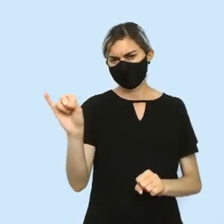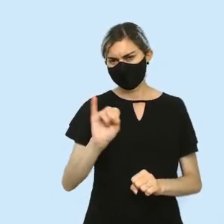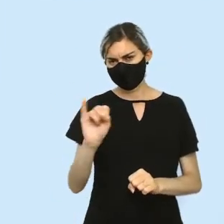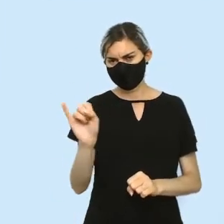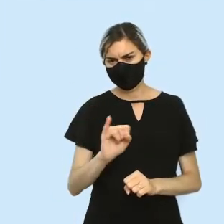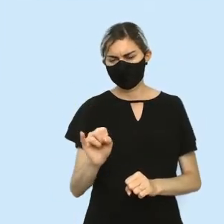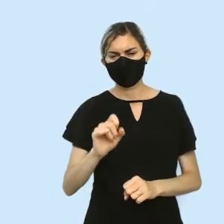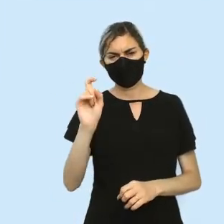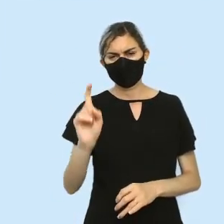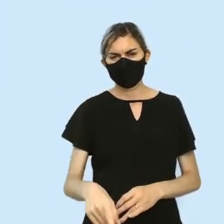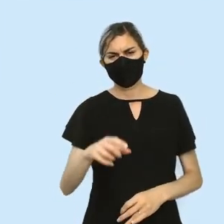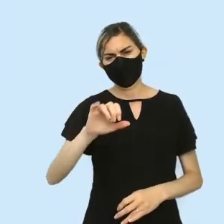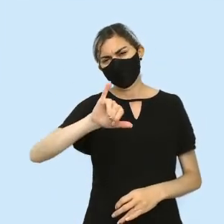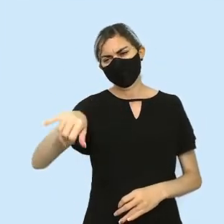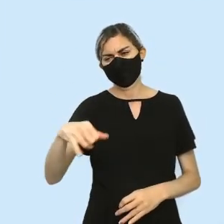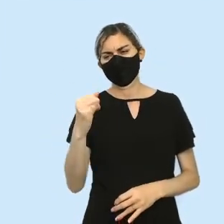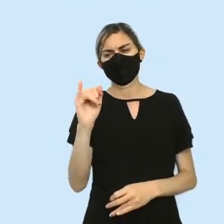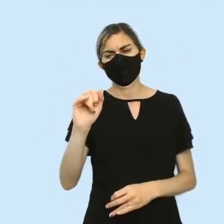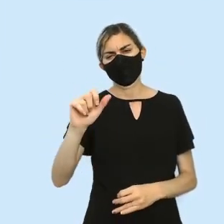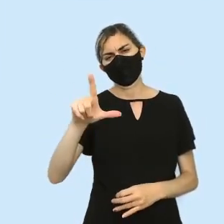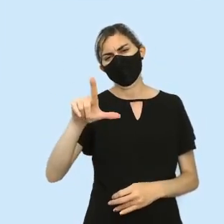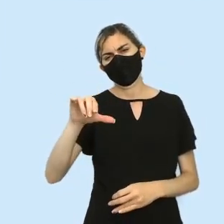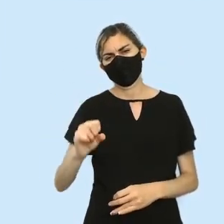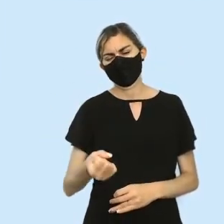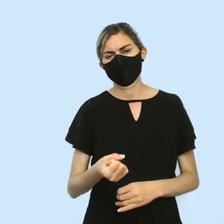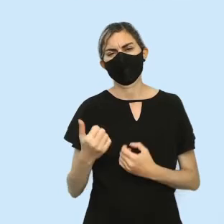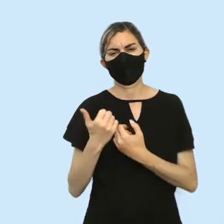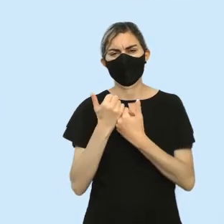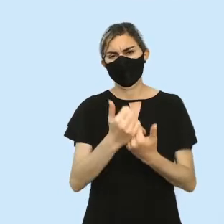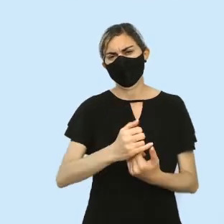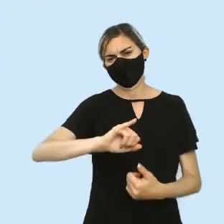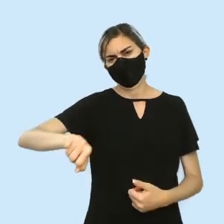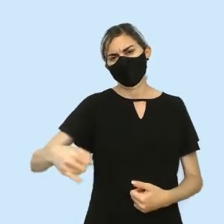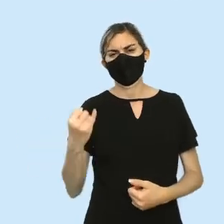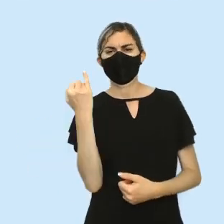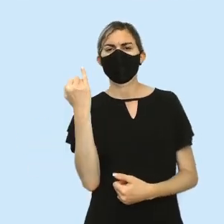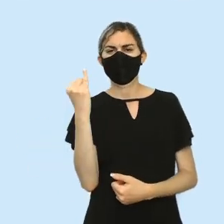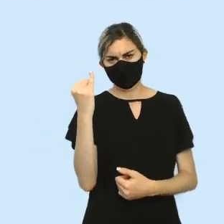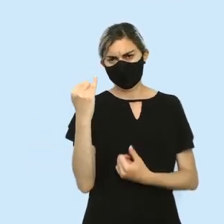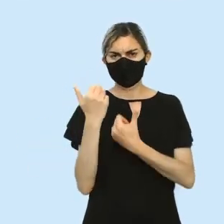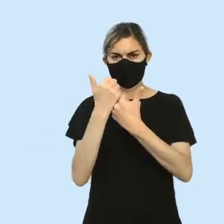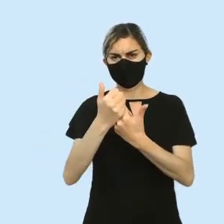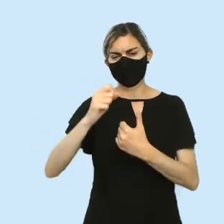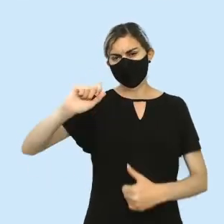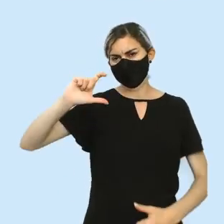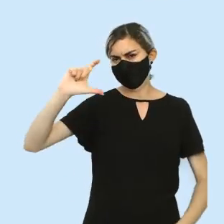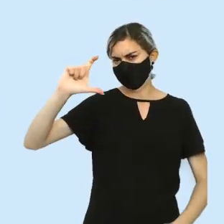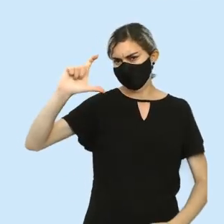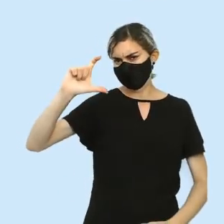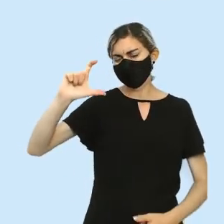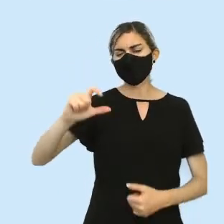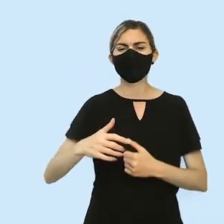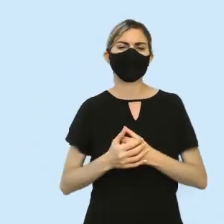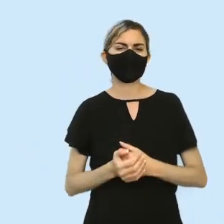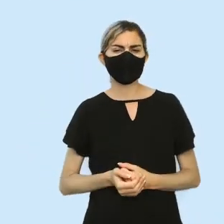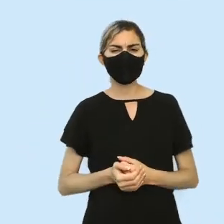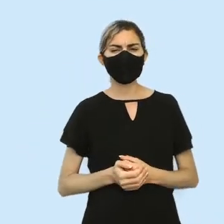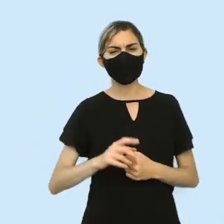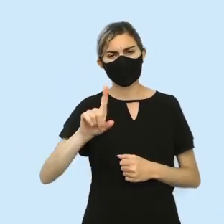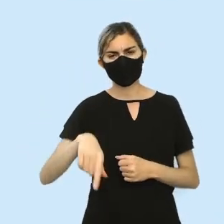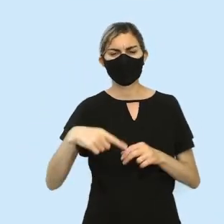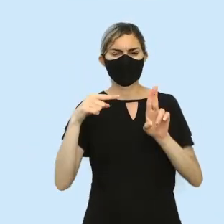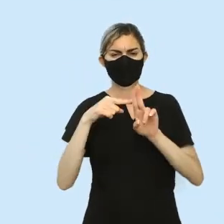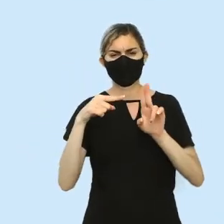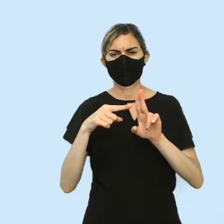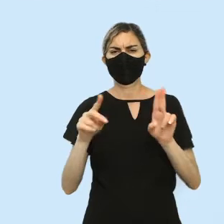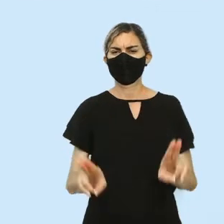Internacional, é o Joule, representado pela letra J maiúsculo.